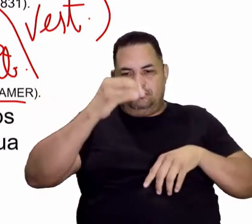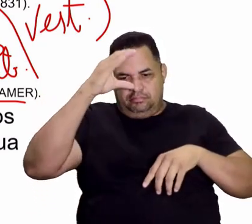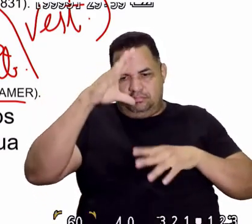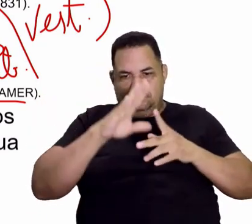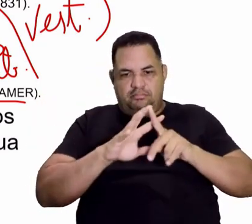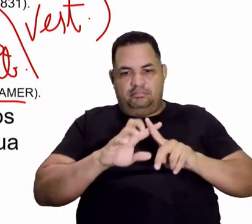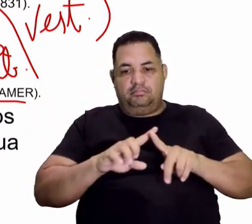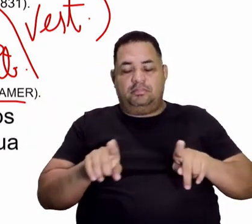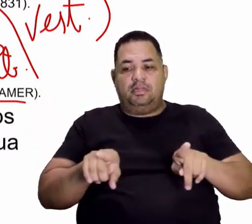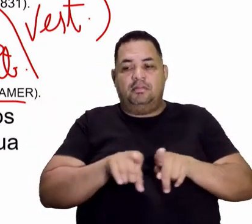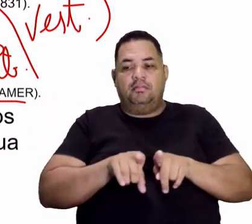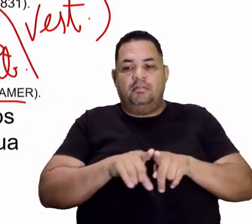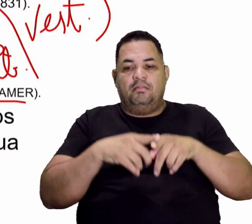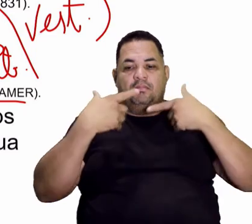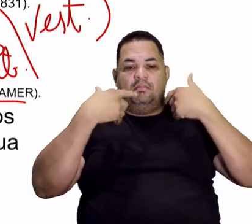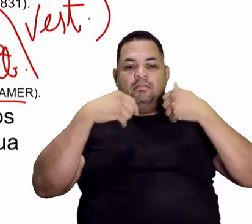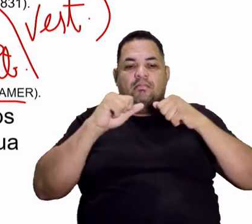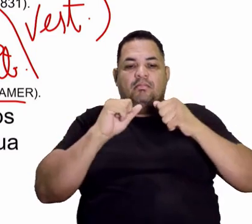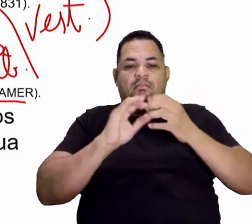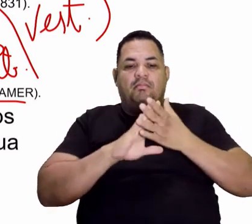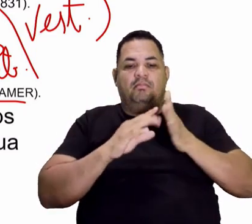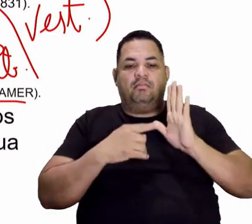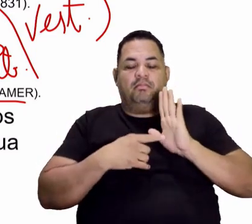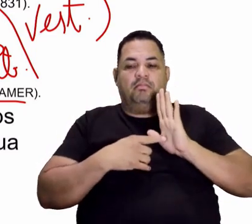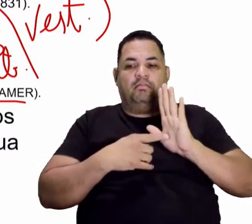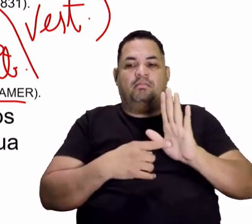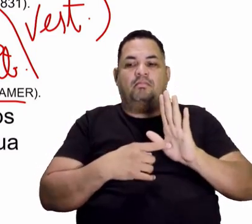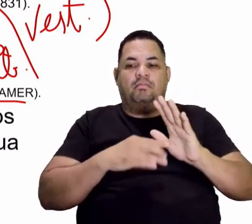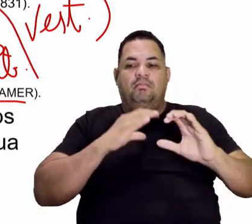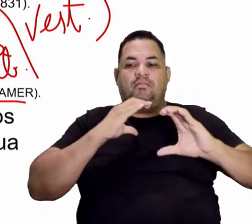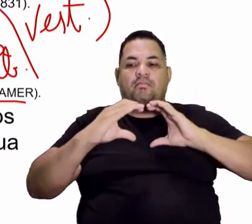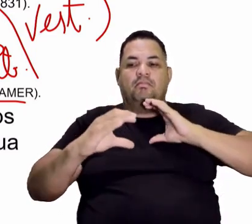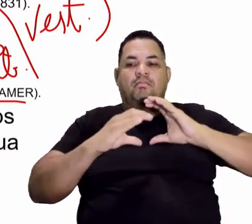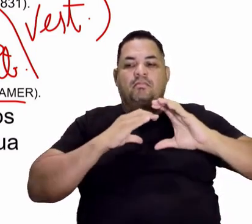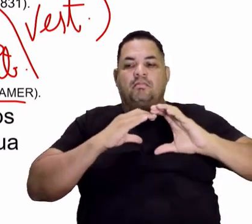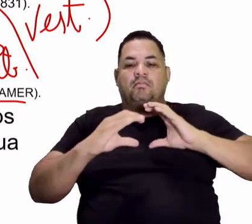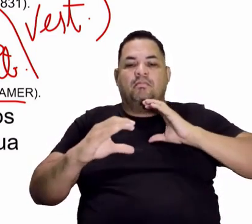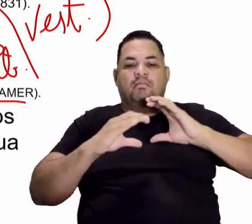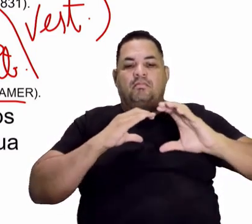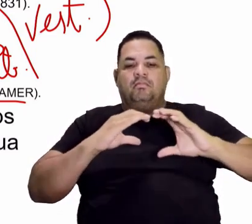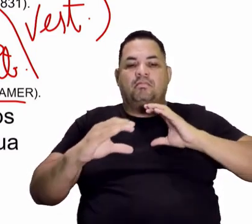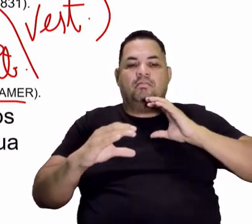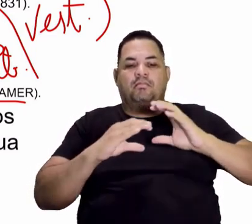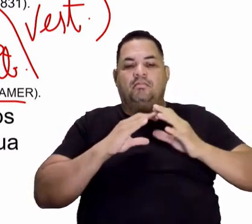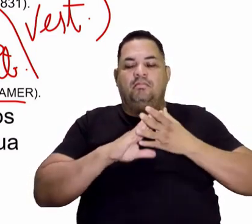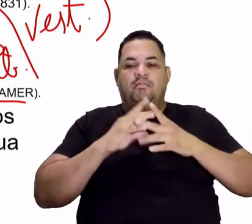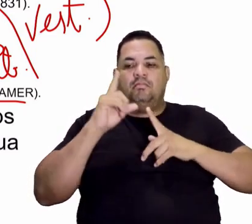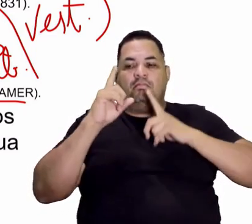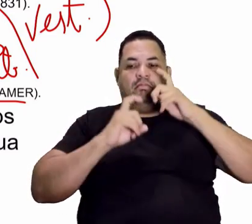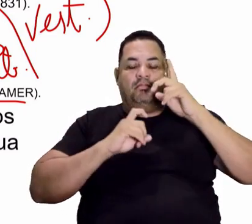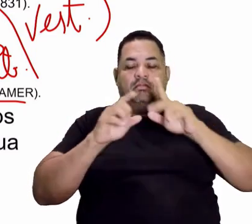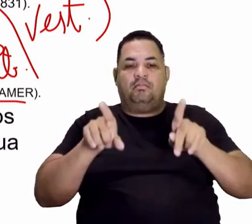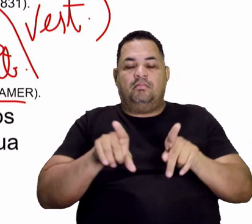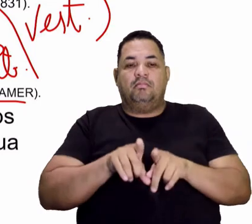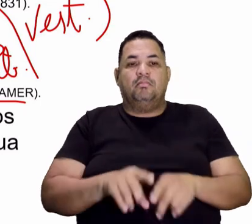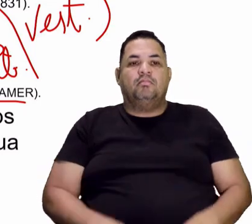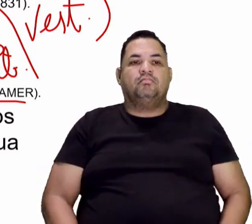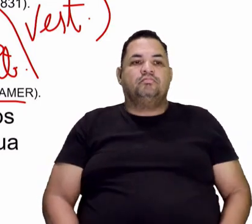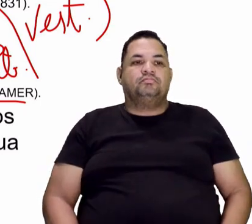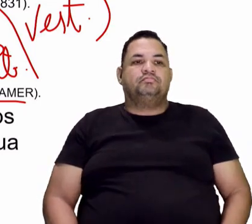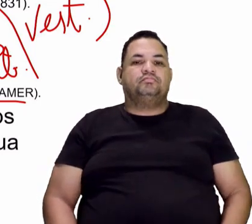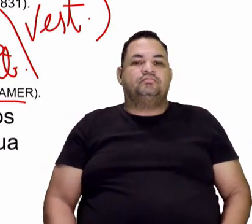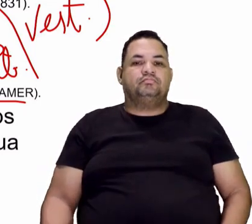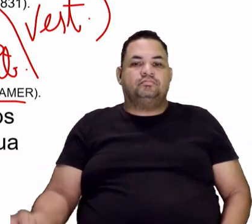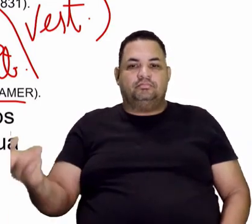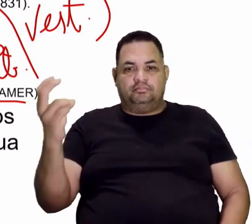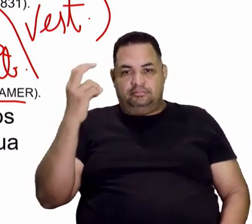conhecimento. A linguagem usa, né, a sua expressão comunicativa. Então, assim, a